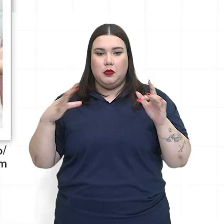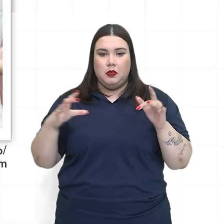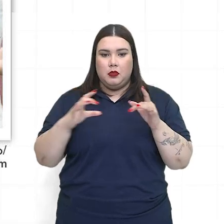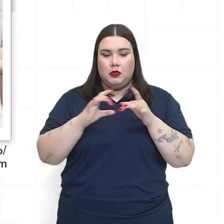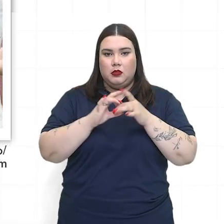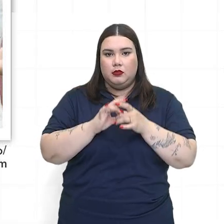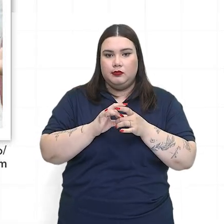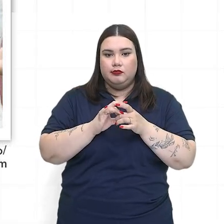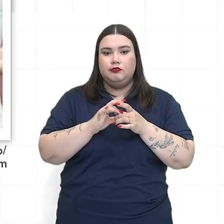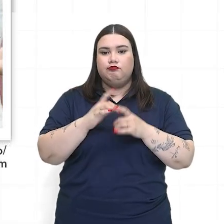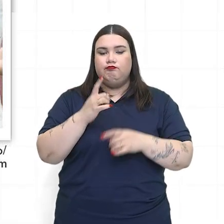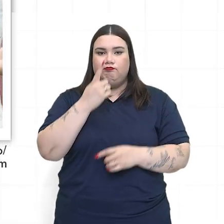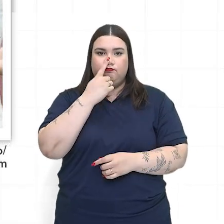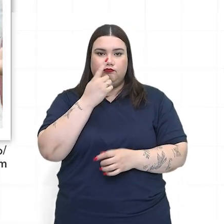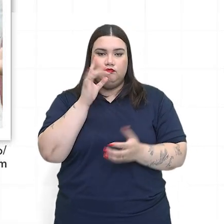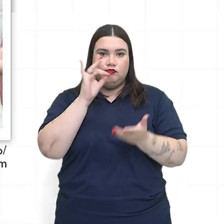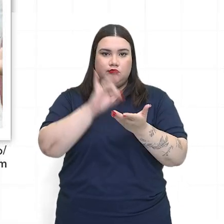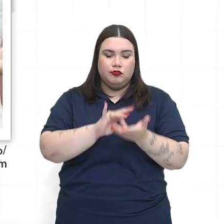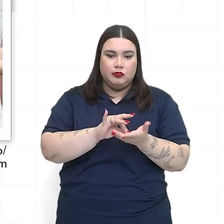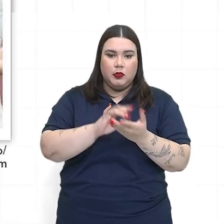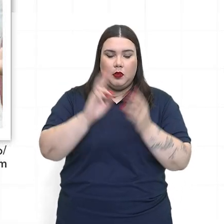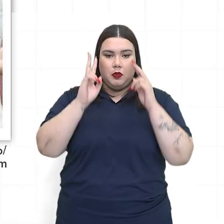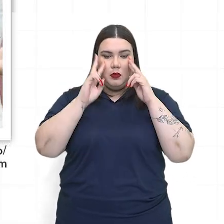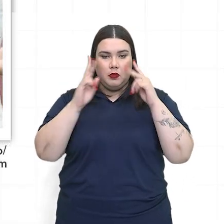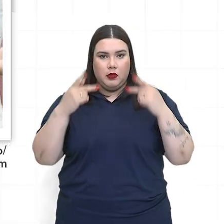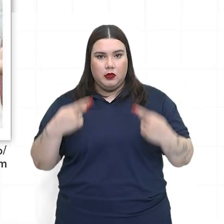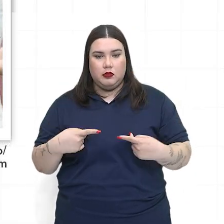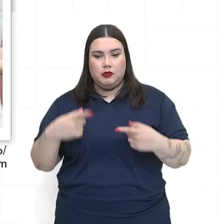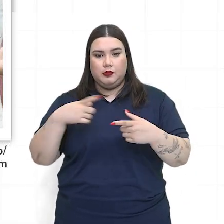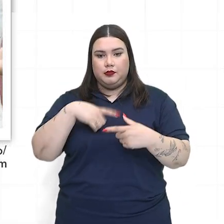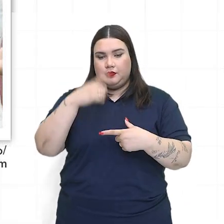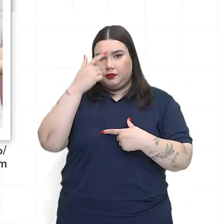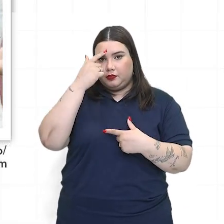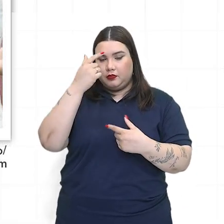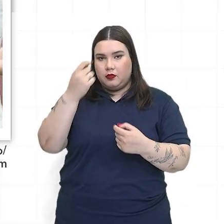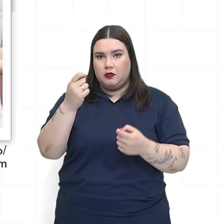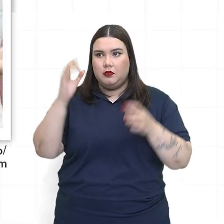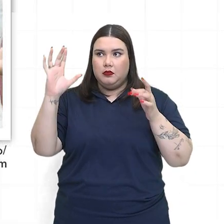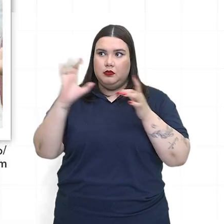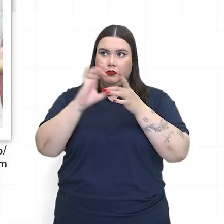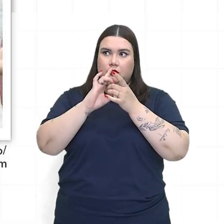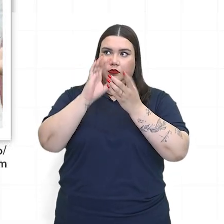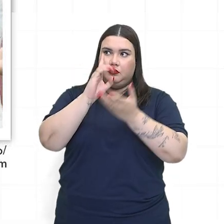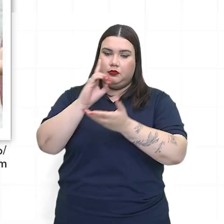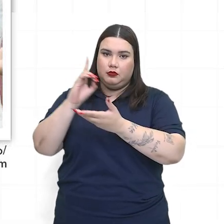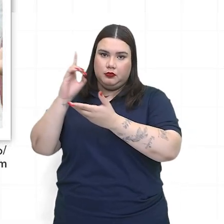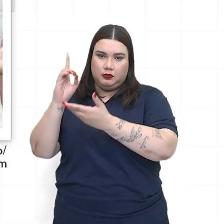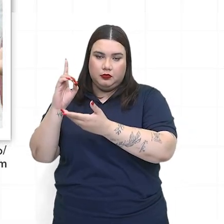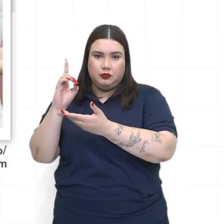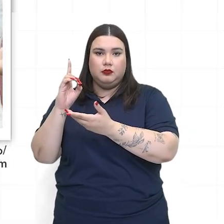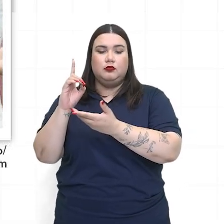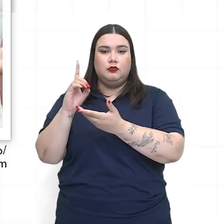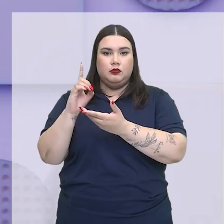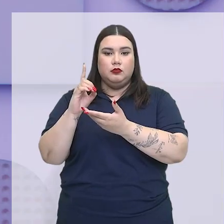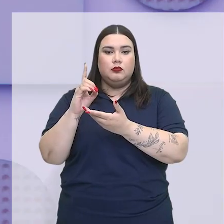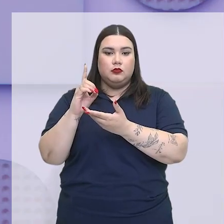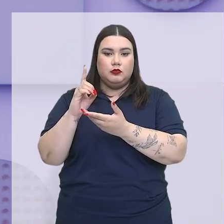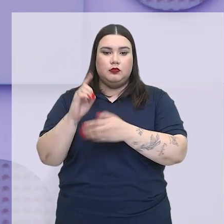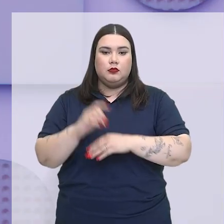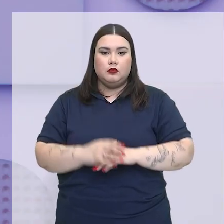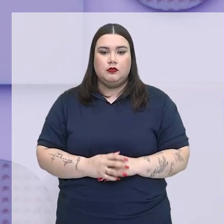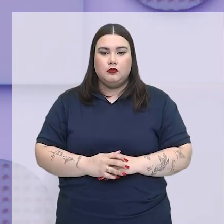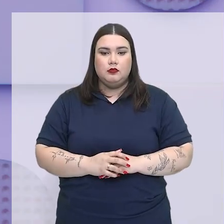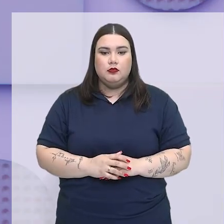conectar afetivamente esse ser humano que tem fé com o divino, com a divindade, com o transcendente, com